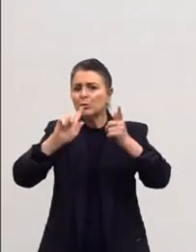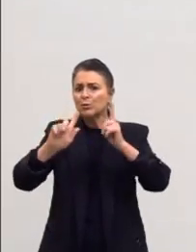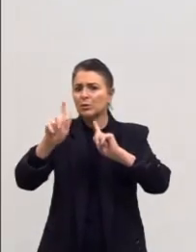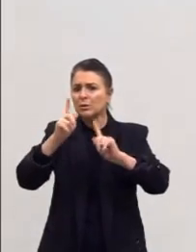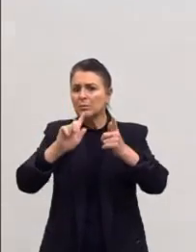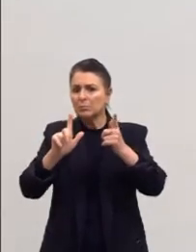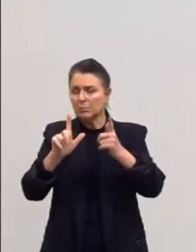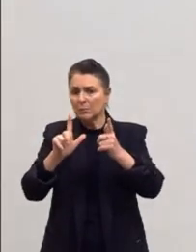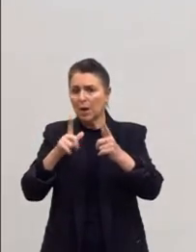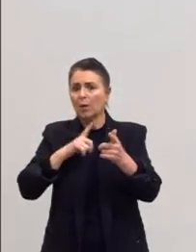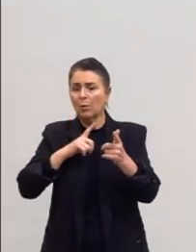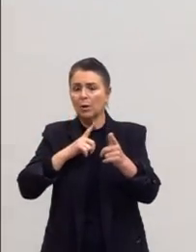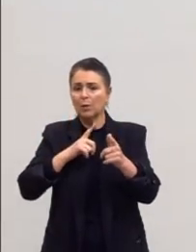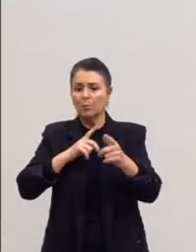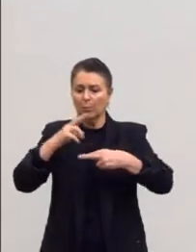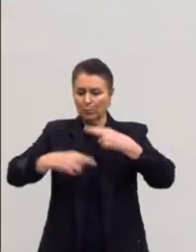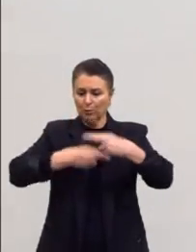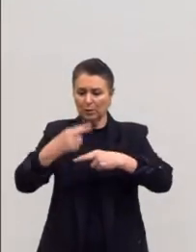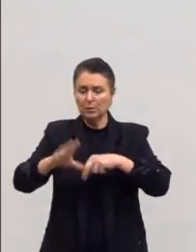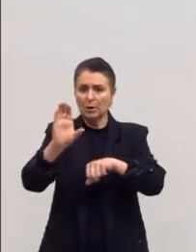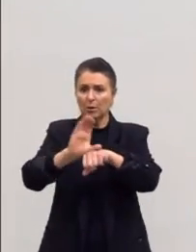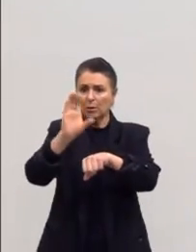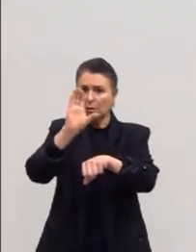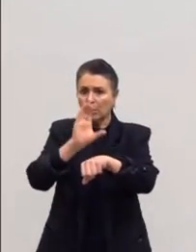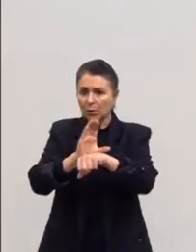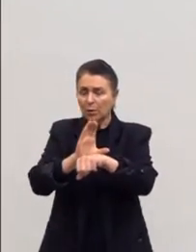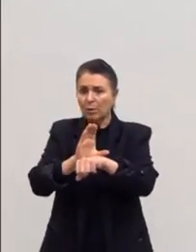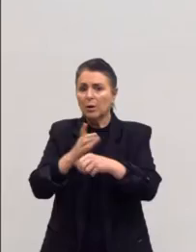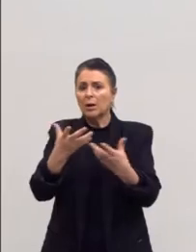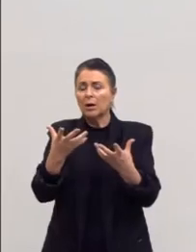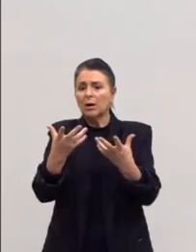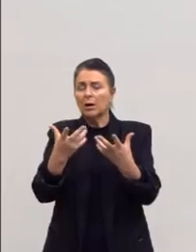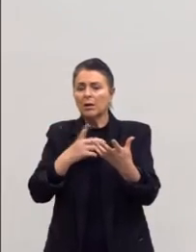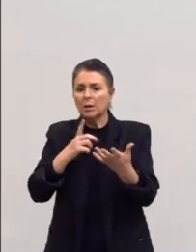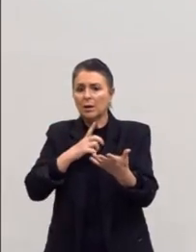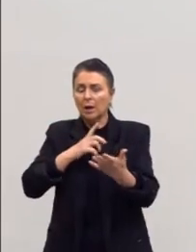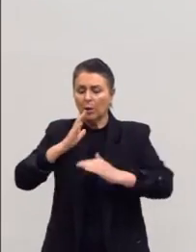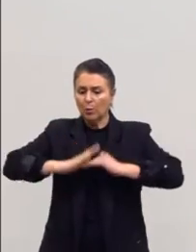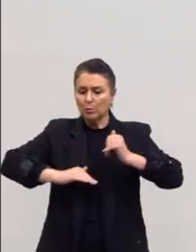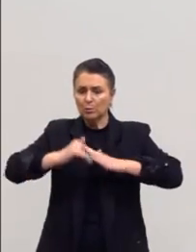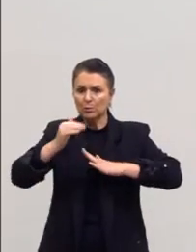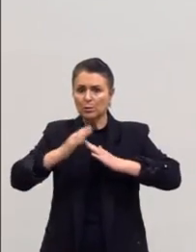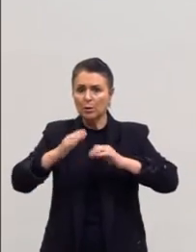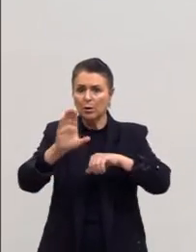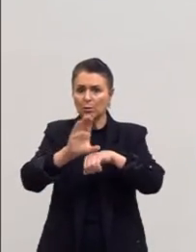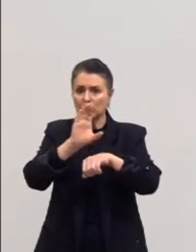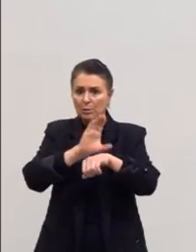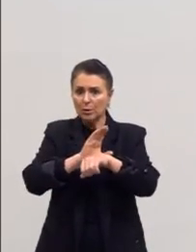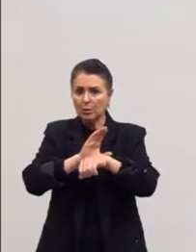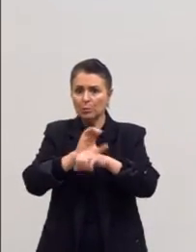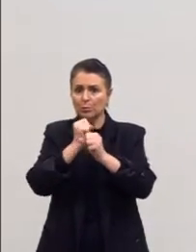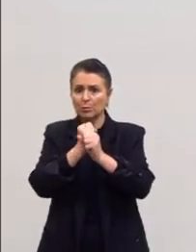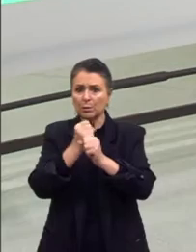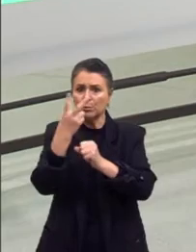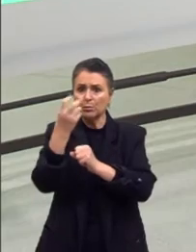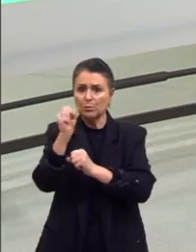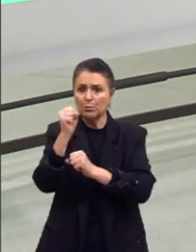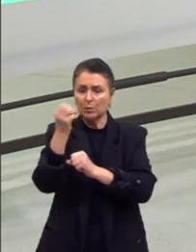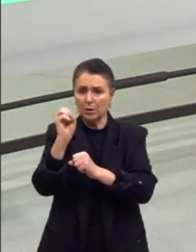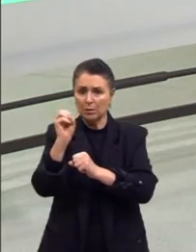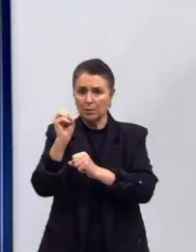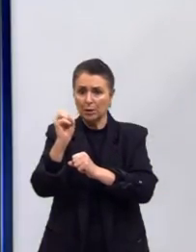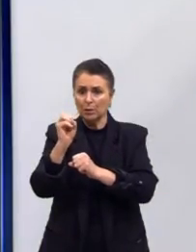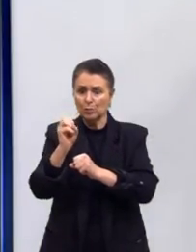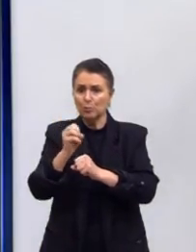constitucional permitindo Que permaneça a construção dos anos 80 do financeira Exatamente é uma